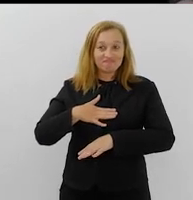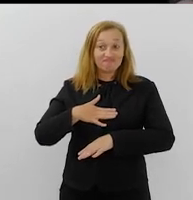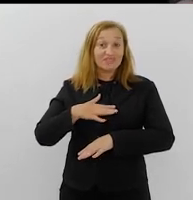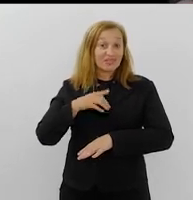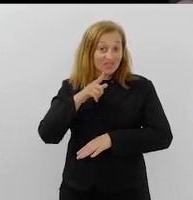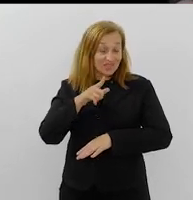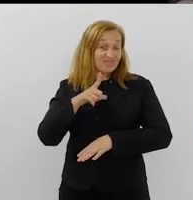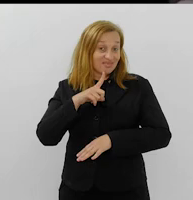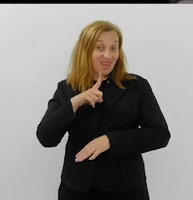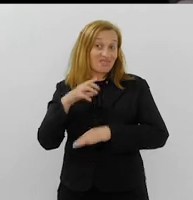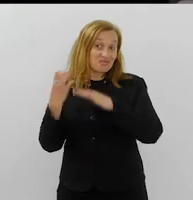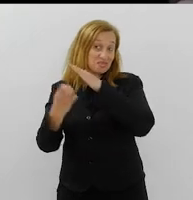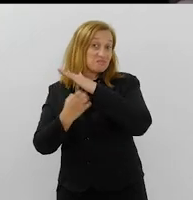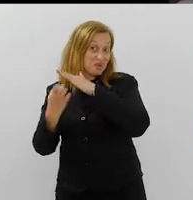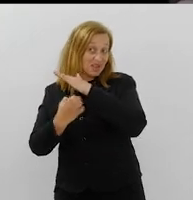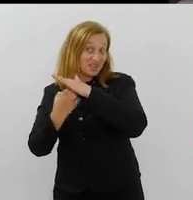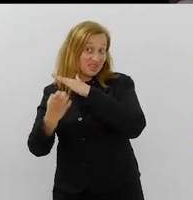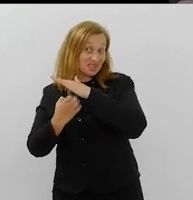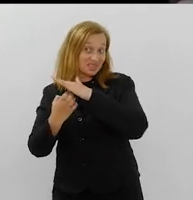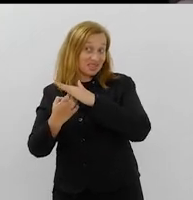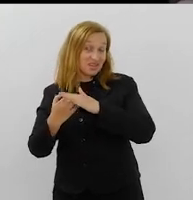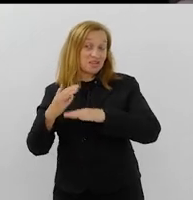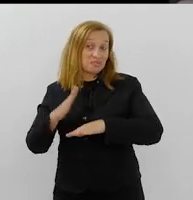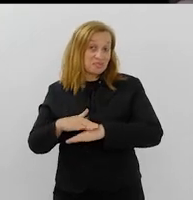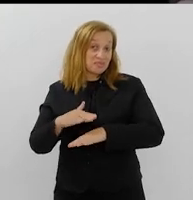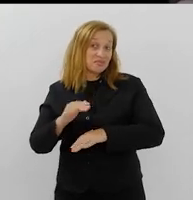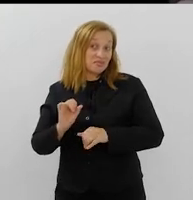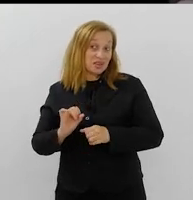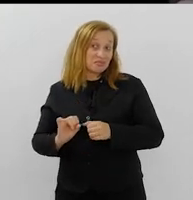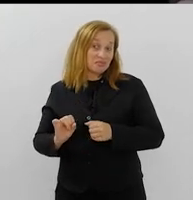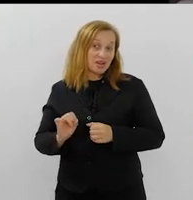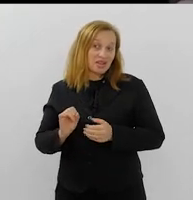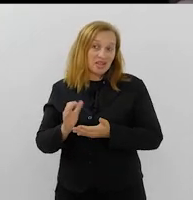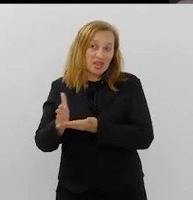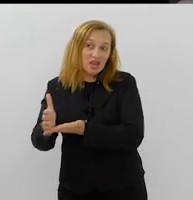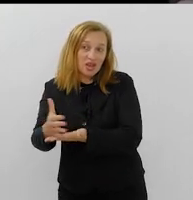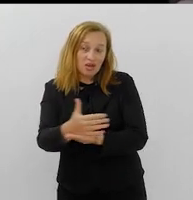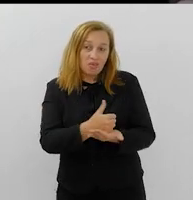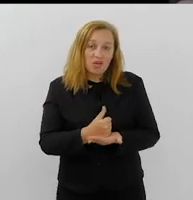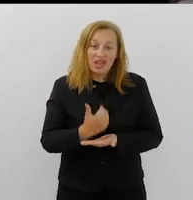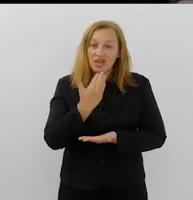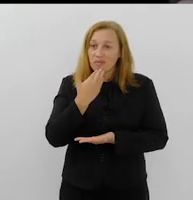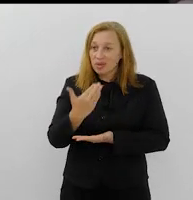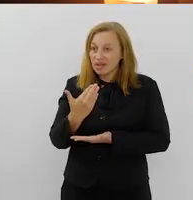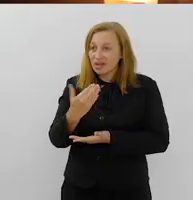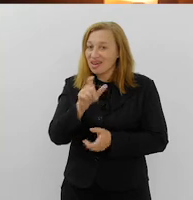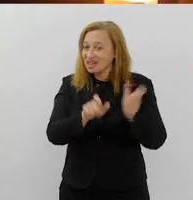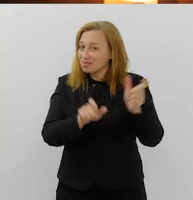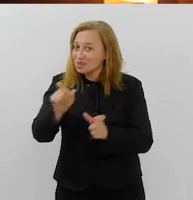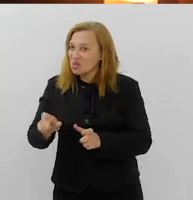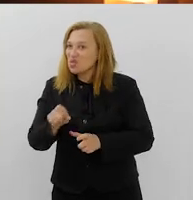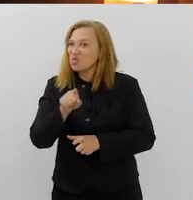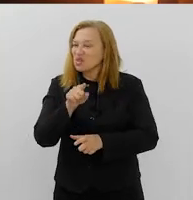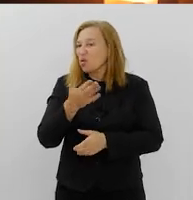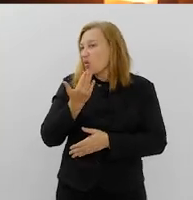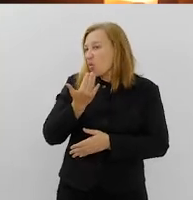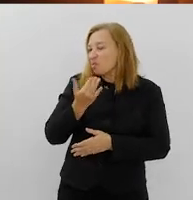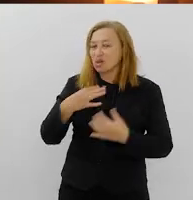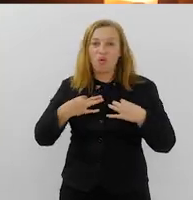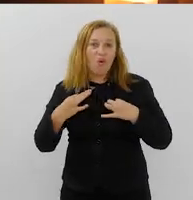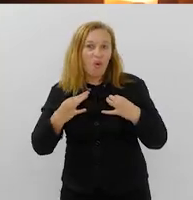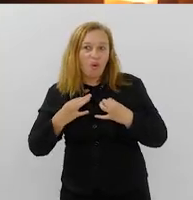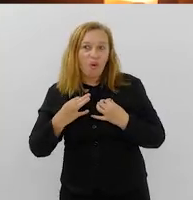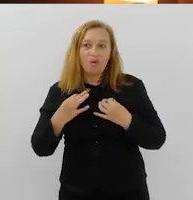Você tem uma transportadora. O que a gente mais faz é recolher e pedir coisas às pessoas. Seja um alimento,